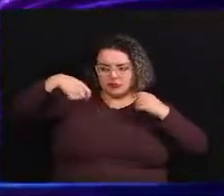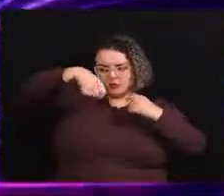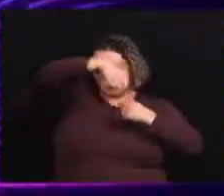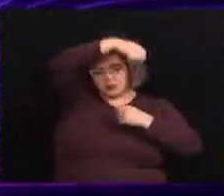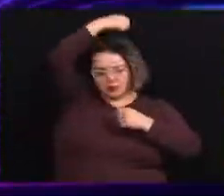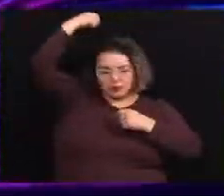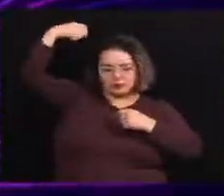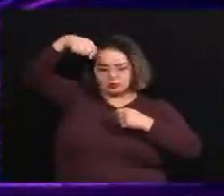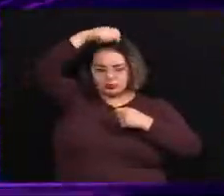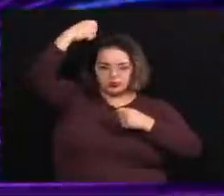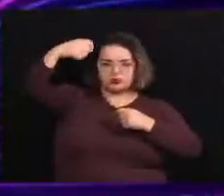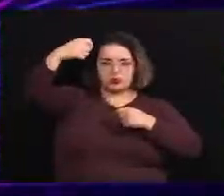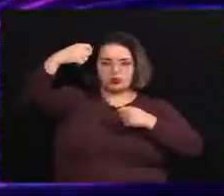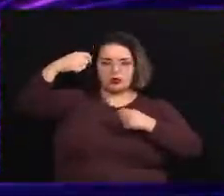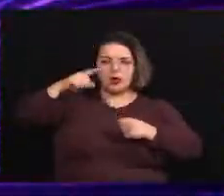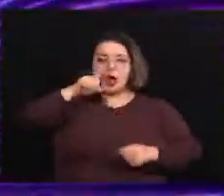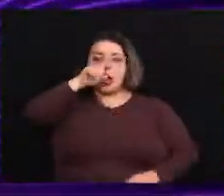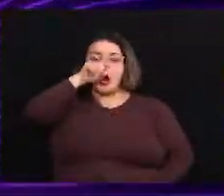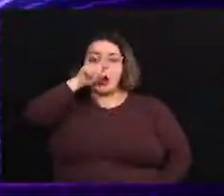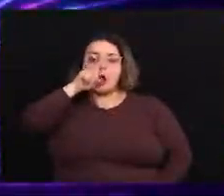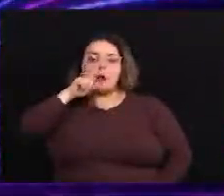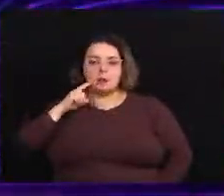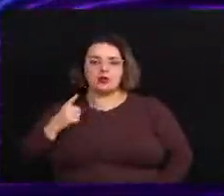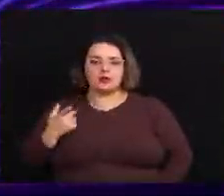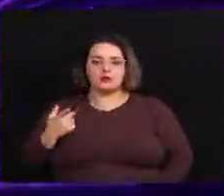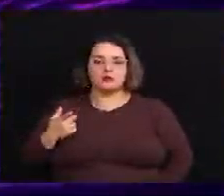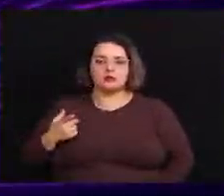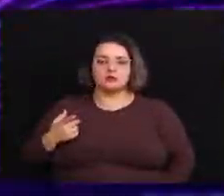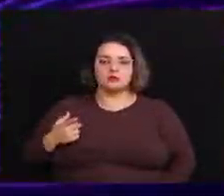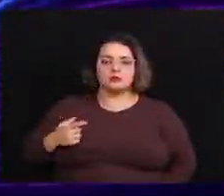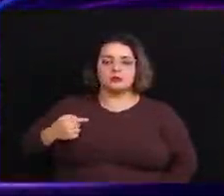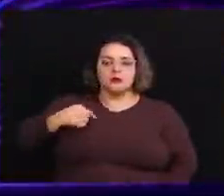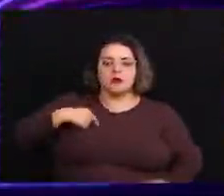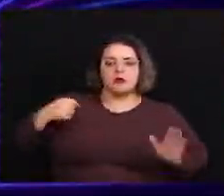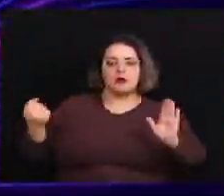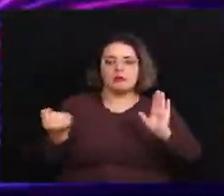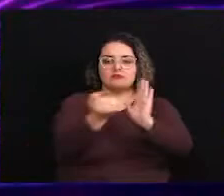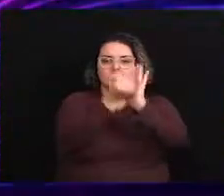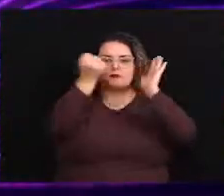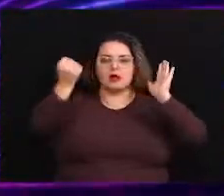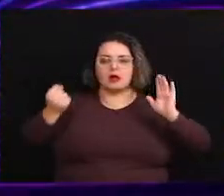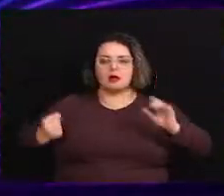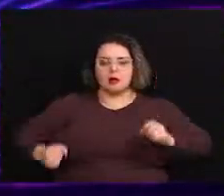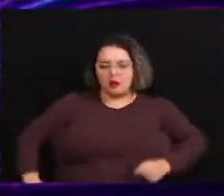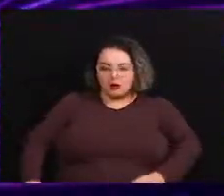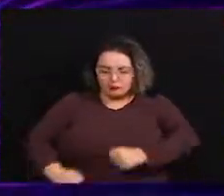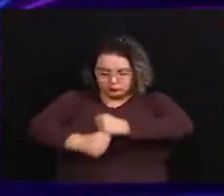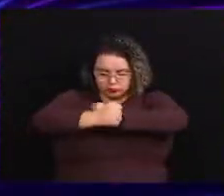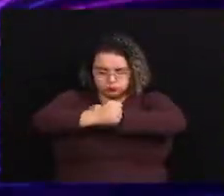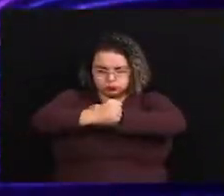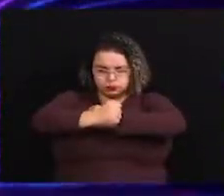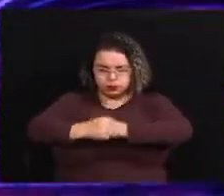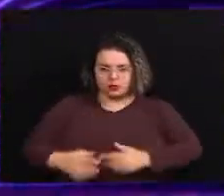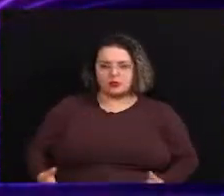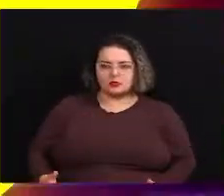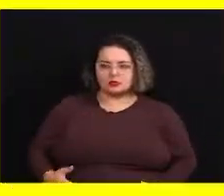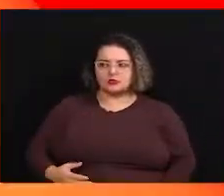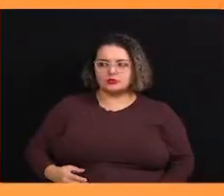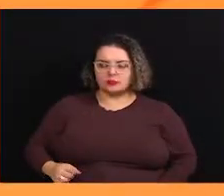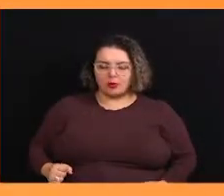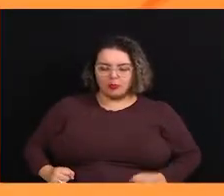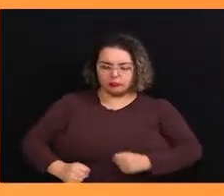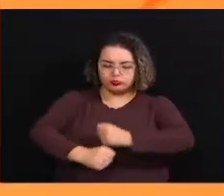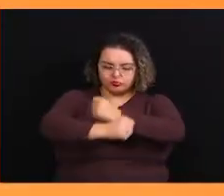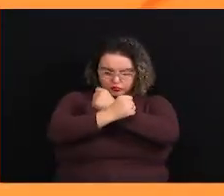turbante amarelo para sair, como se ela tivesse, assim, essa é minha armadura, sabe? Aquela vestimenta de guerreira,